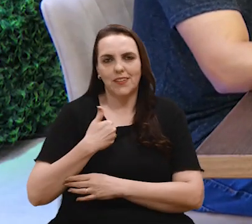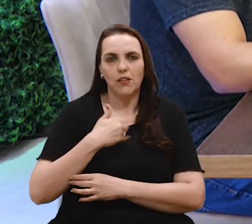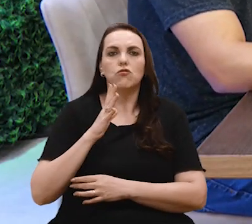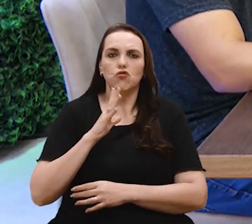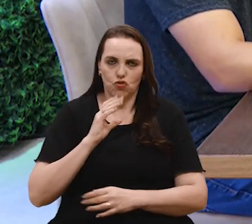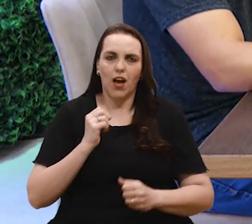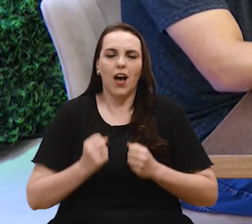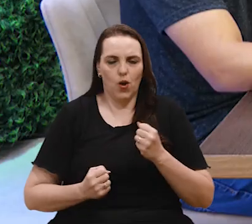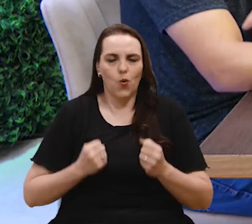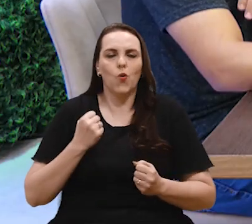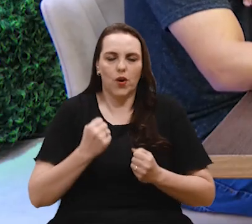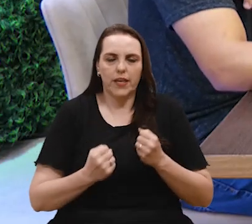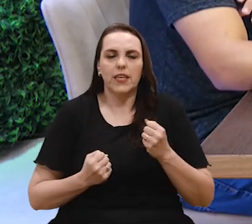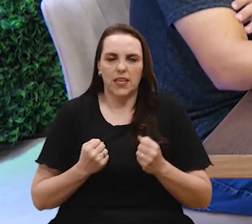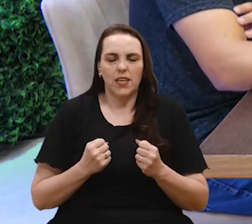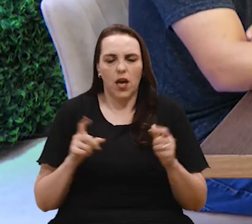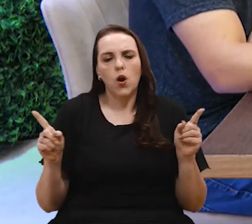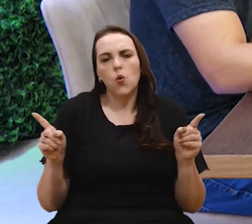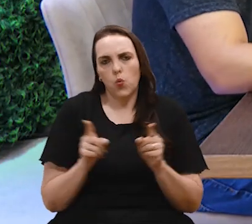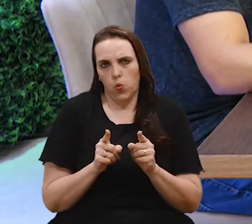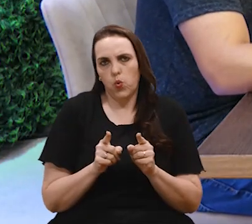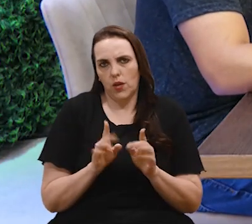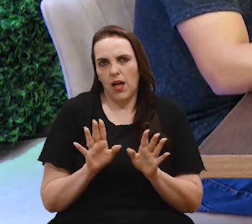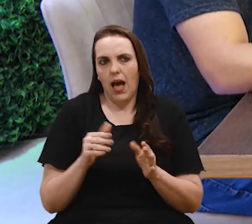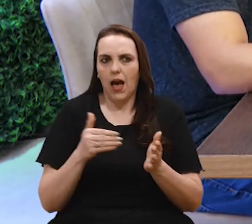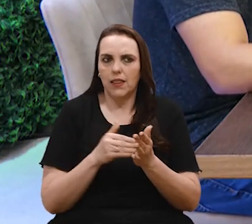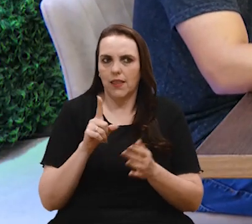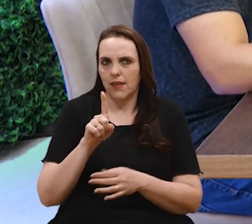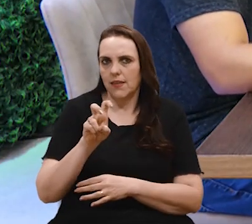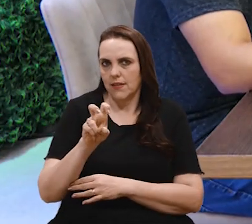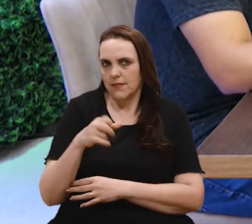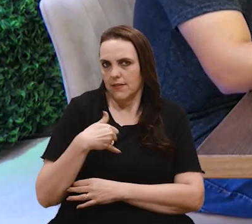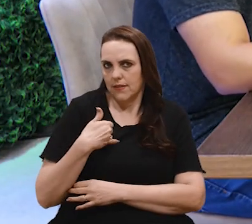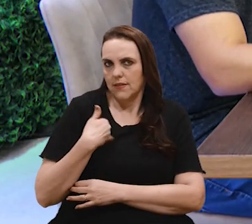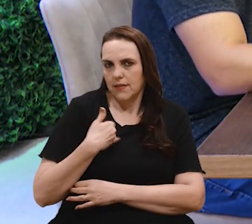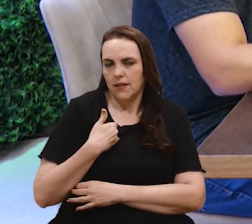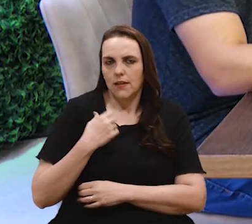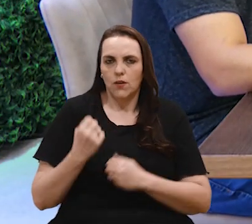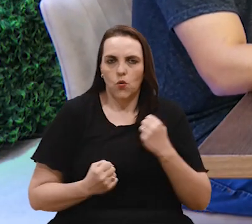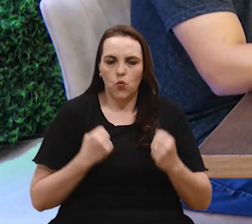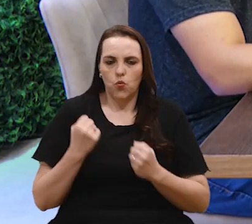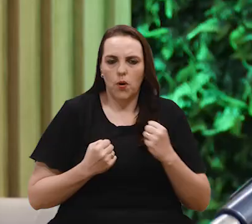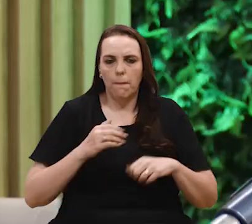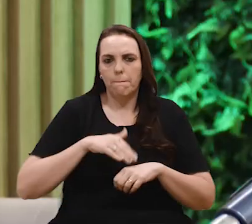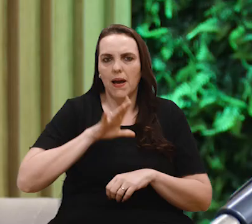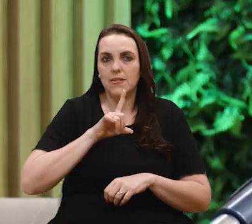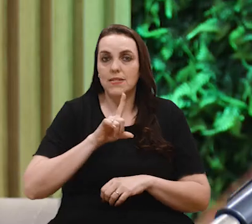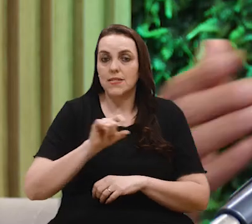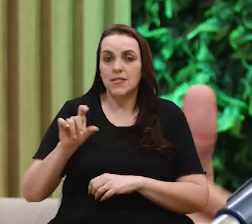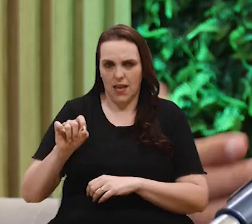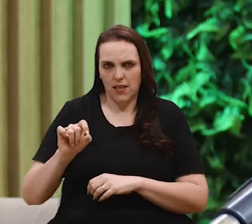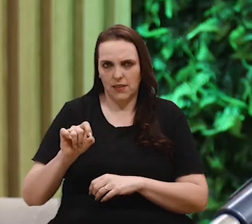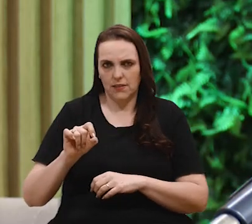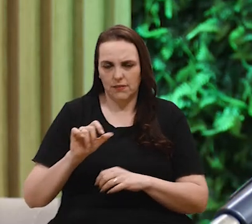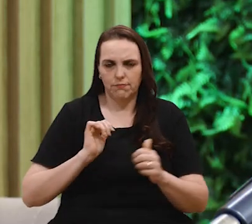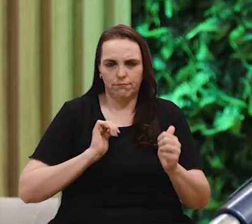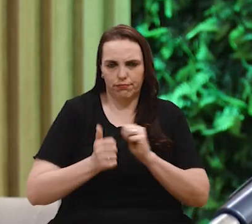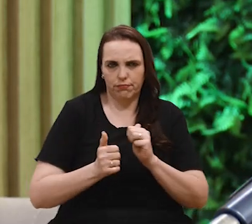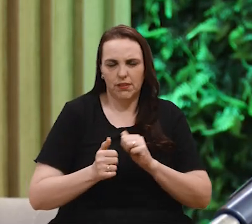corria. Corri provas curtas, até os 15 anos eu devo ter corrido mais de 100 provas, assim, rústicas,